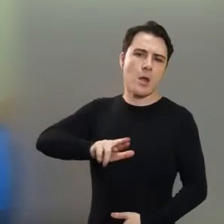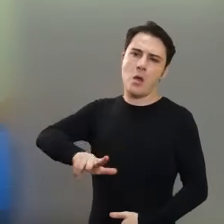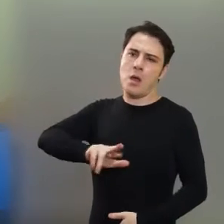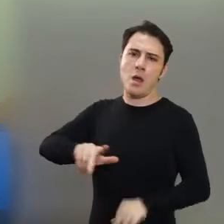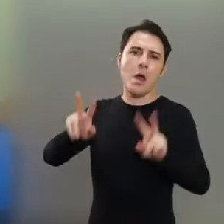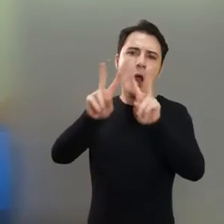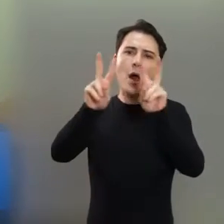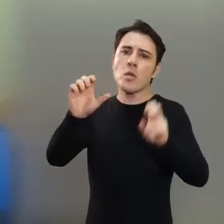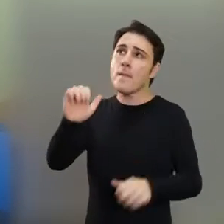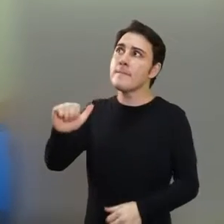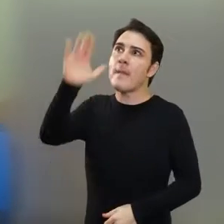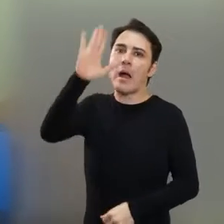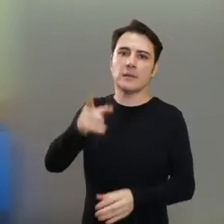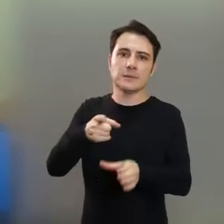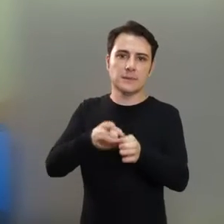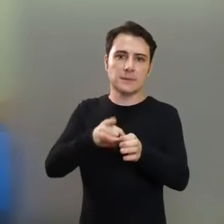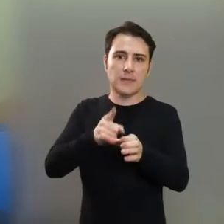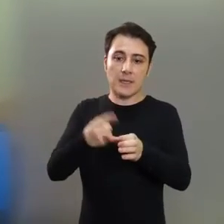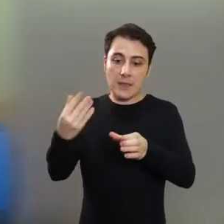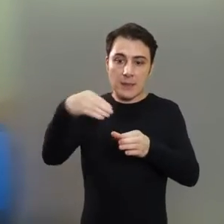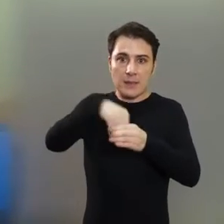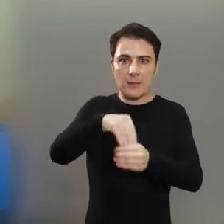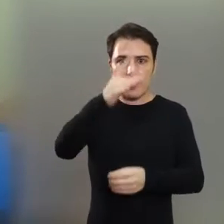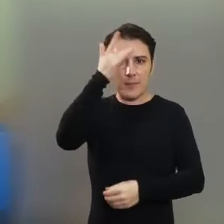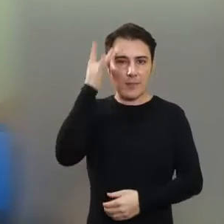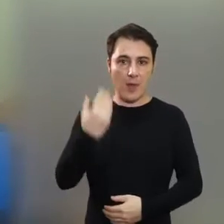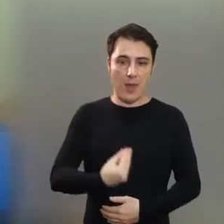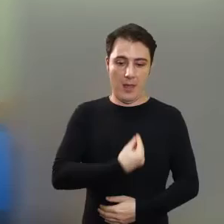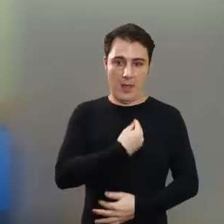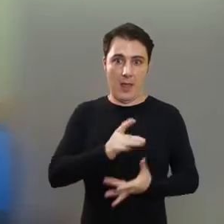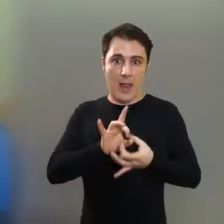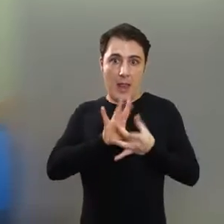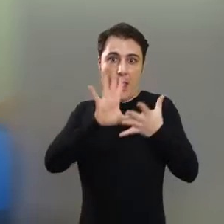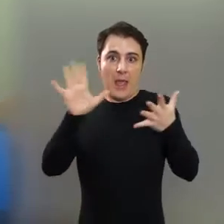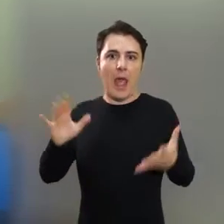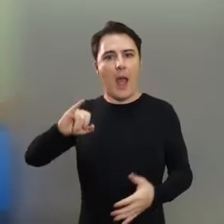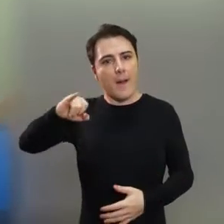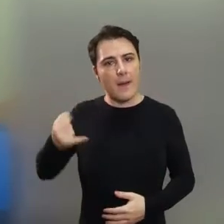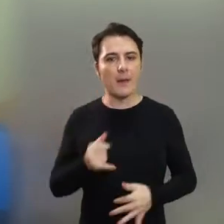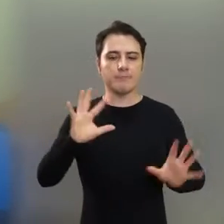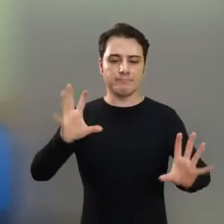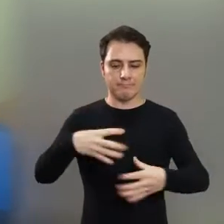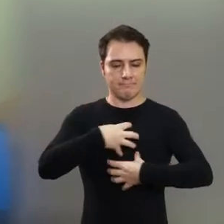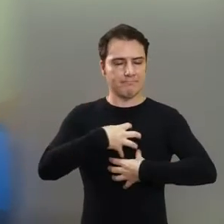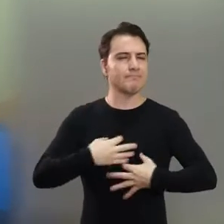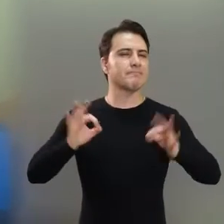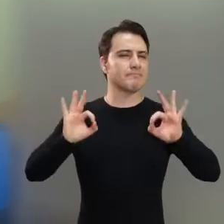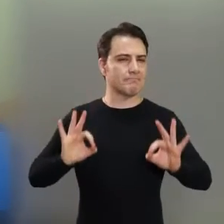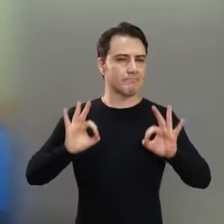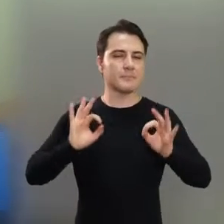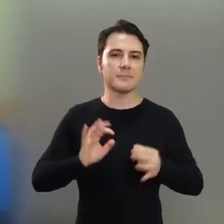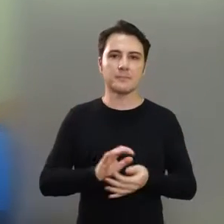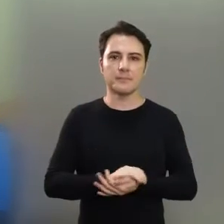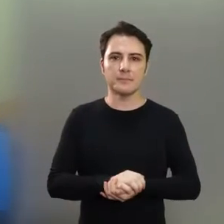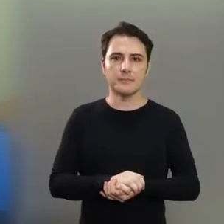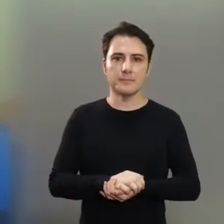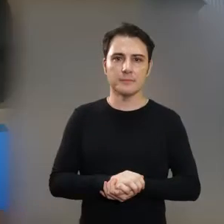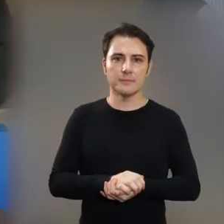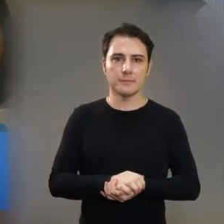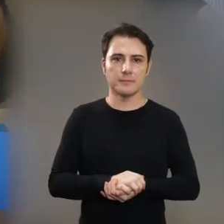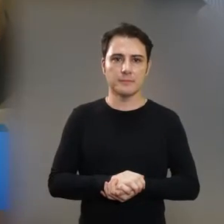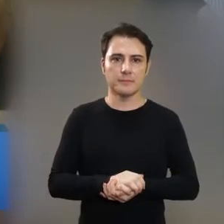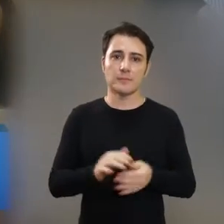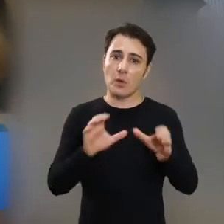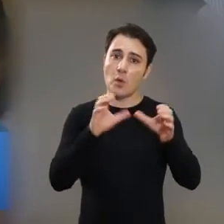direito normativo mas algo que transcende fazendo a vida se realizar de forma plena e valendo a pena ser